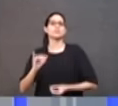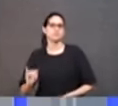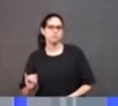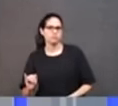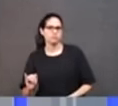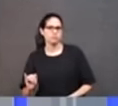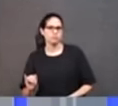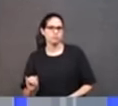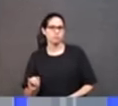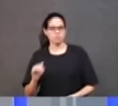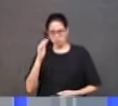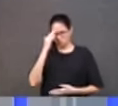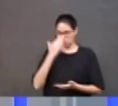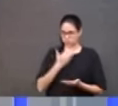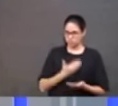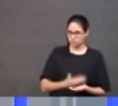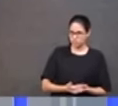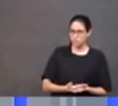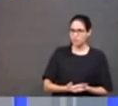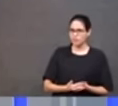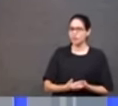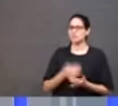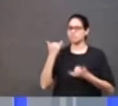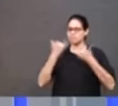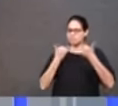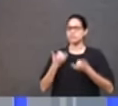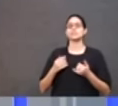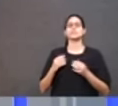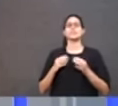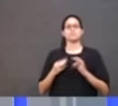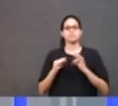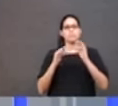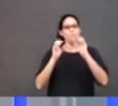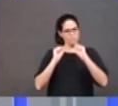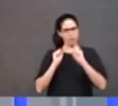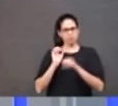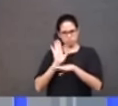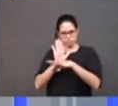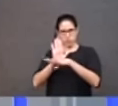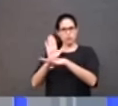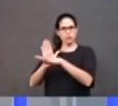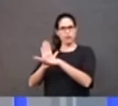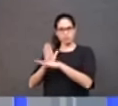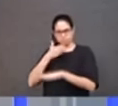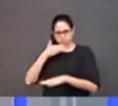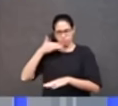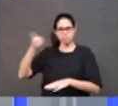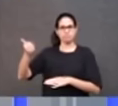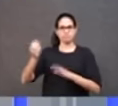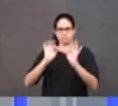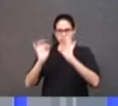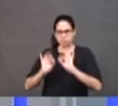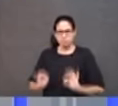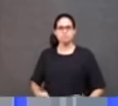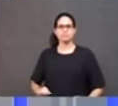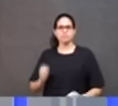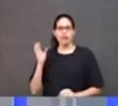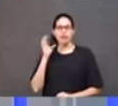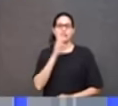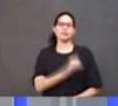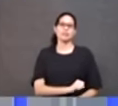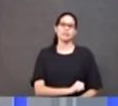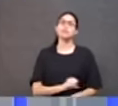vetor de aceleramento da otimização dos processos na universidade e também uma